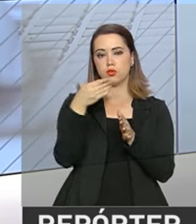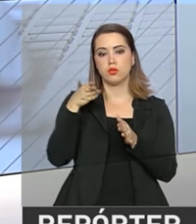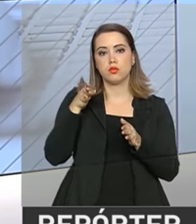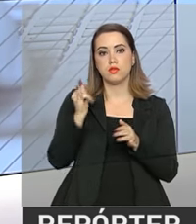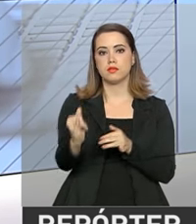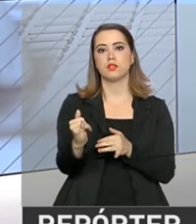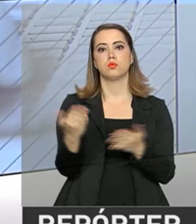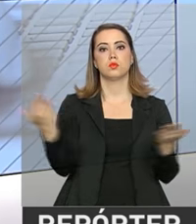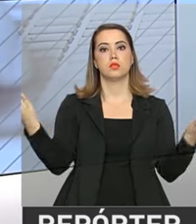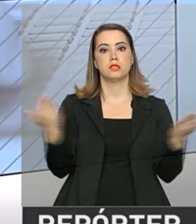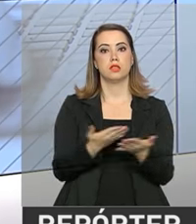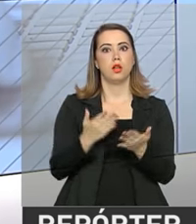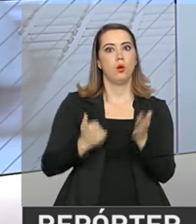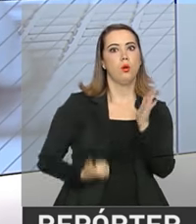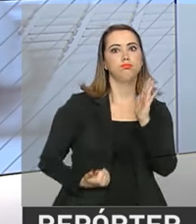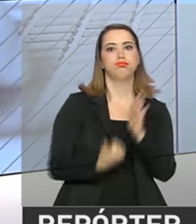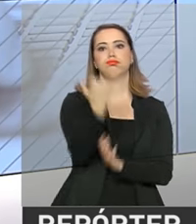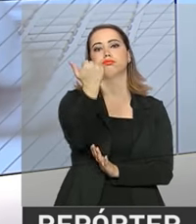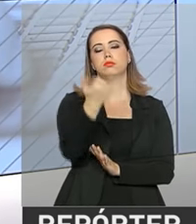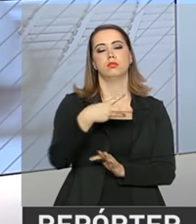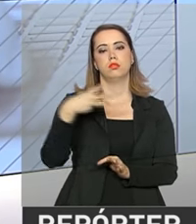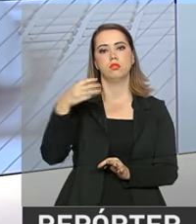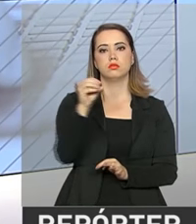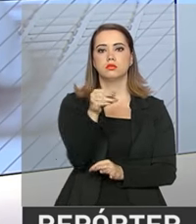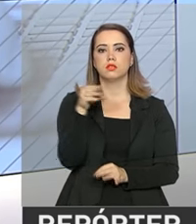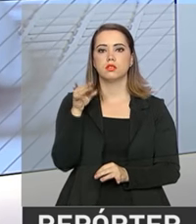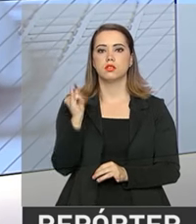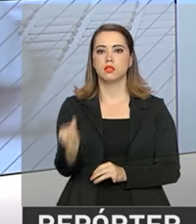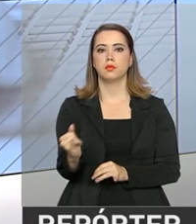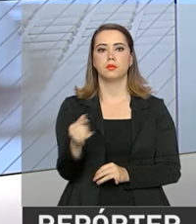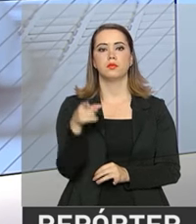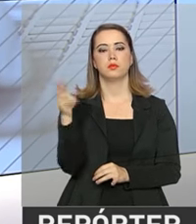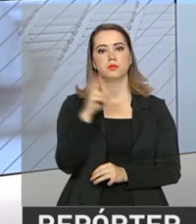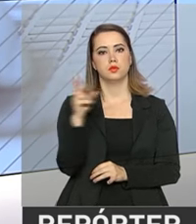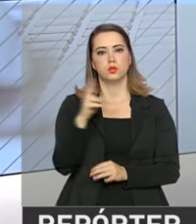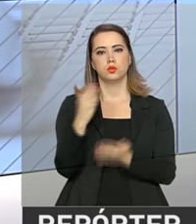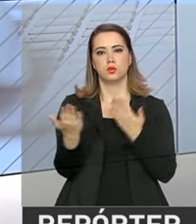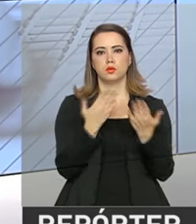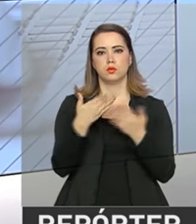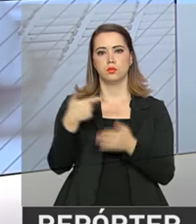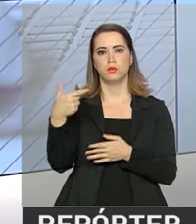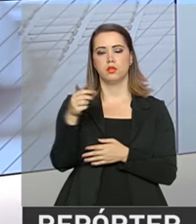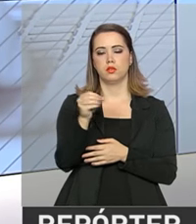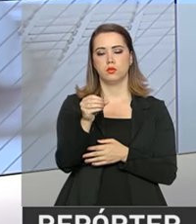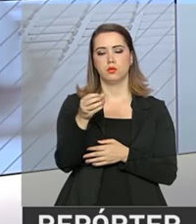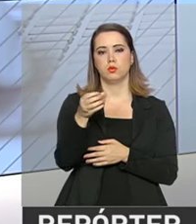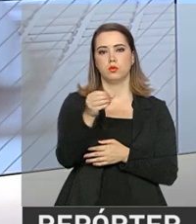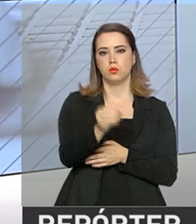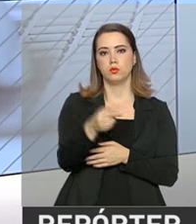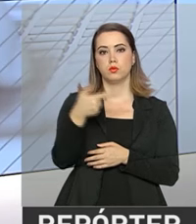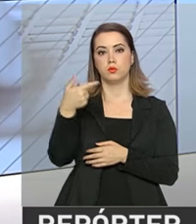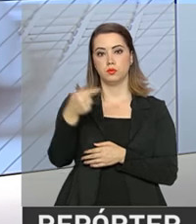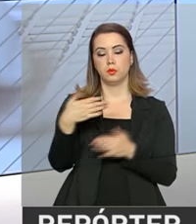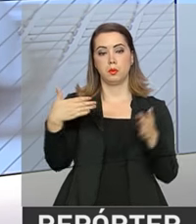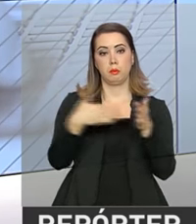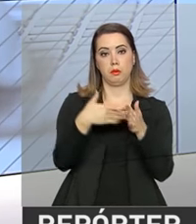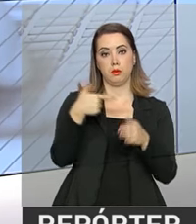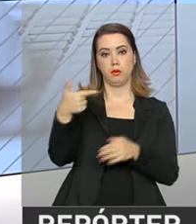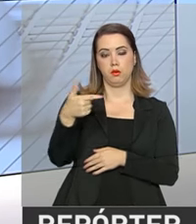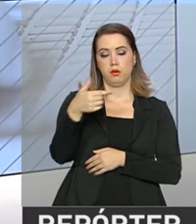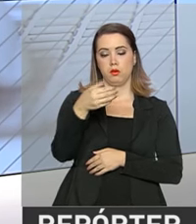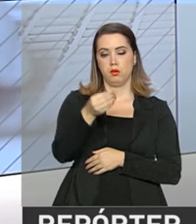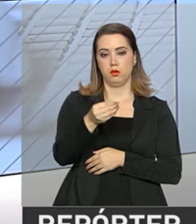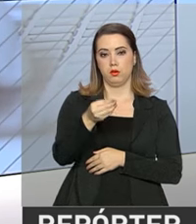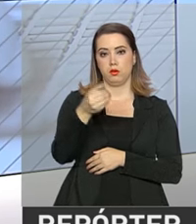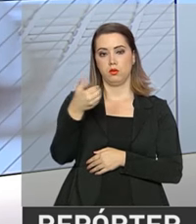de mais de 7 bilhões para mais de 30 bilhões de reais entre 2007 e 2014, um crescimento de mais de